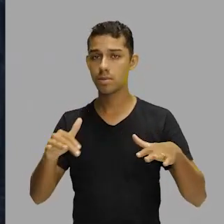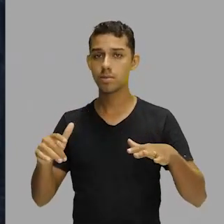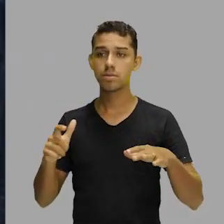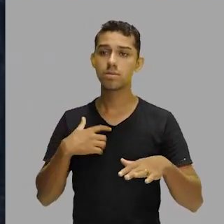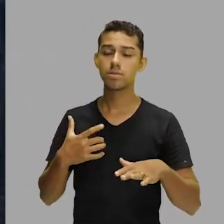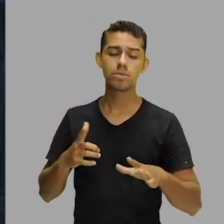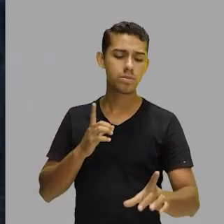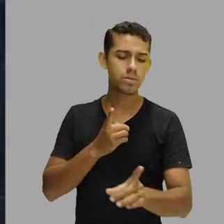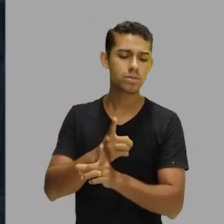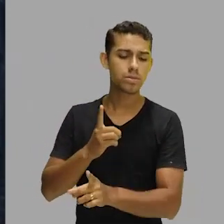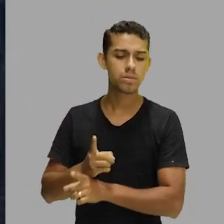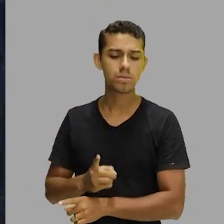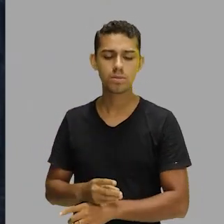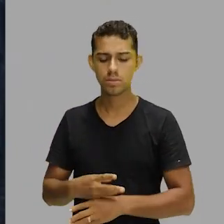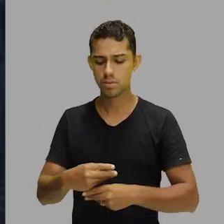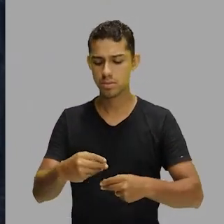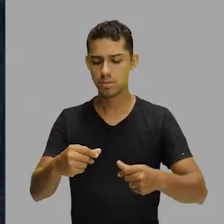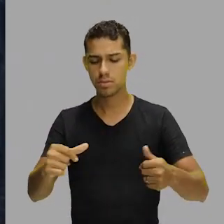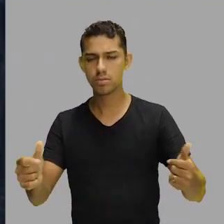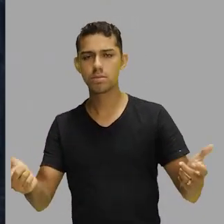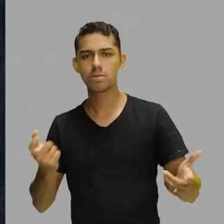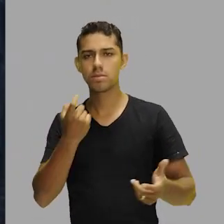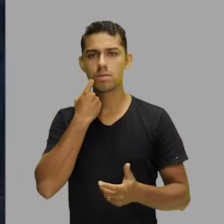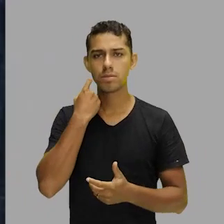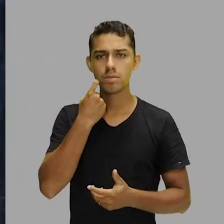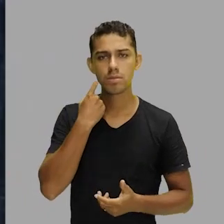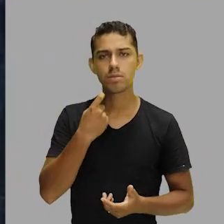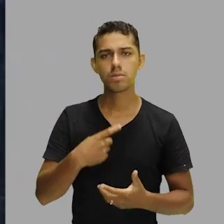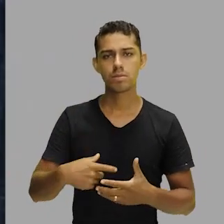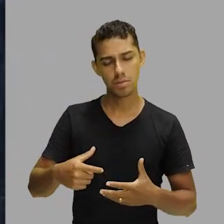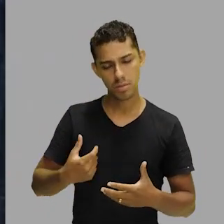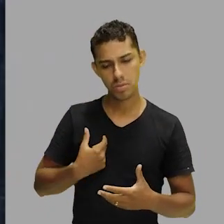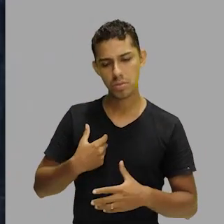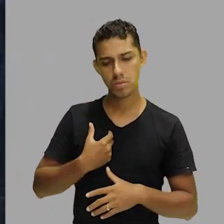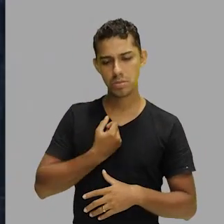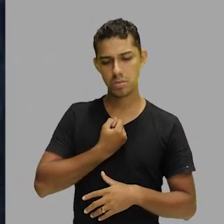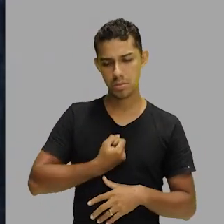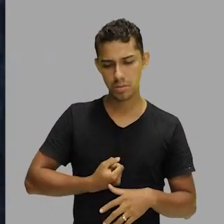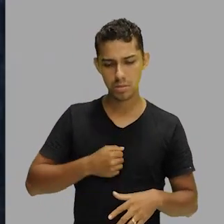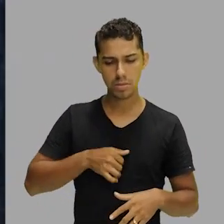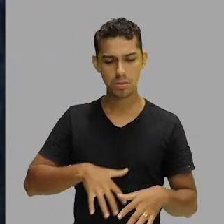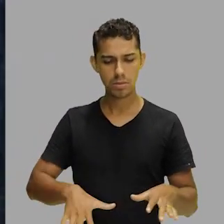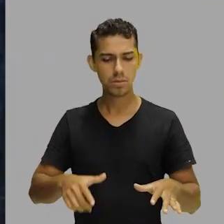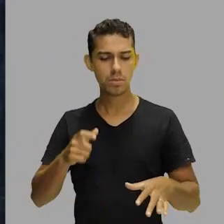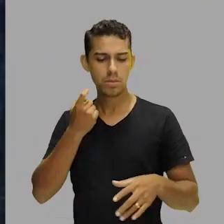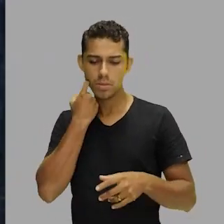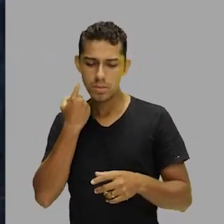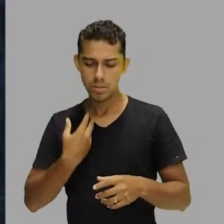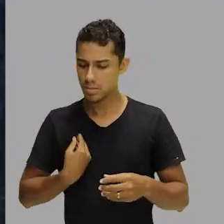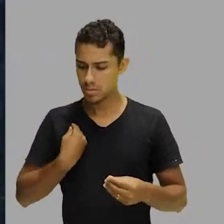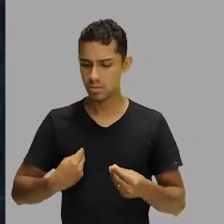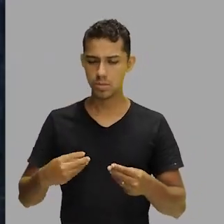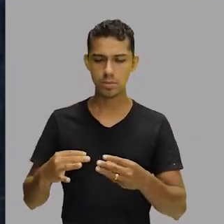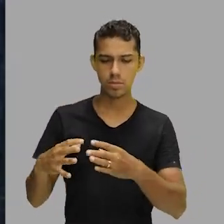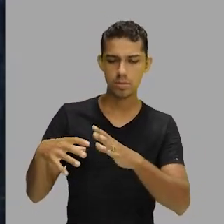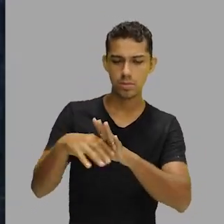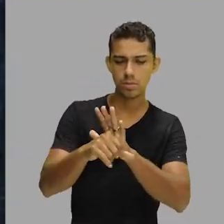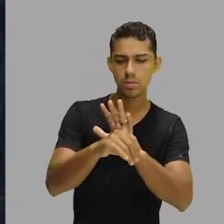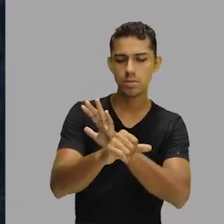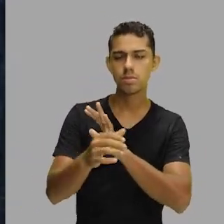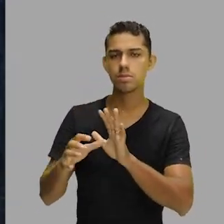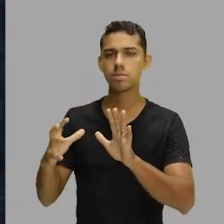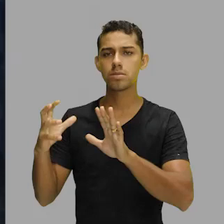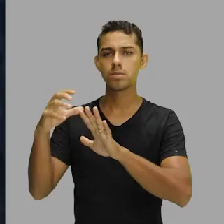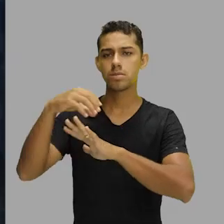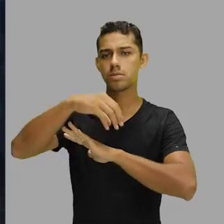marinhos é onde você encontra fezes dos peixes que estão vivendo ali na água. Então elas estão ali constantemente se alimentando